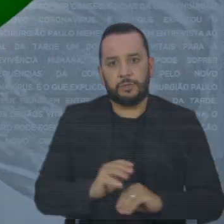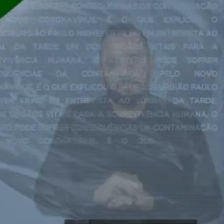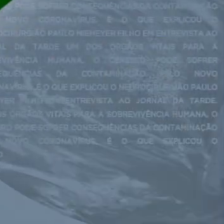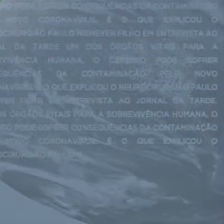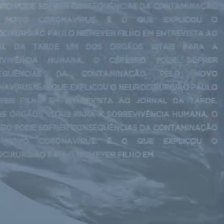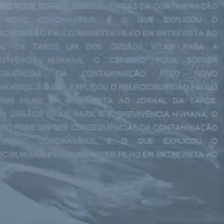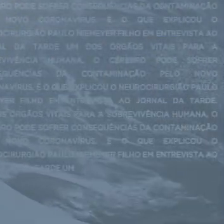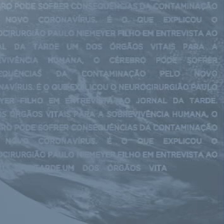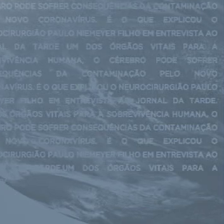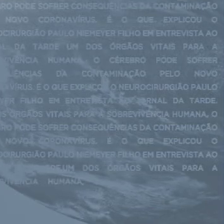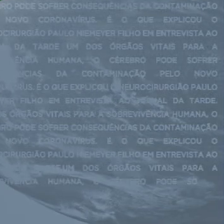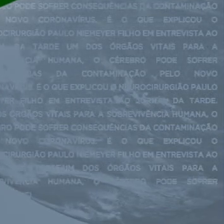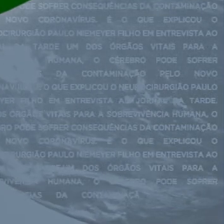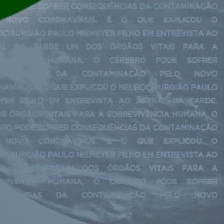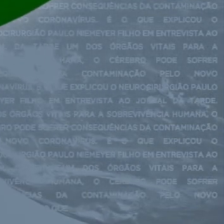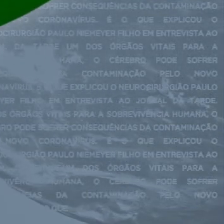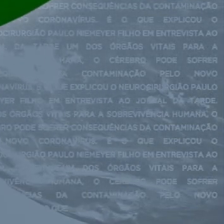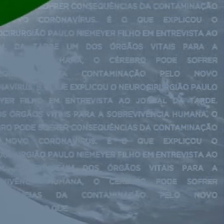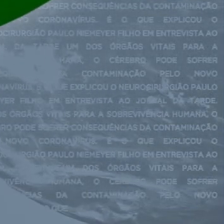ponto é